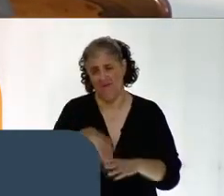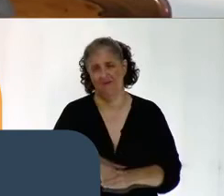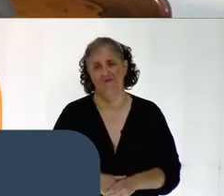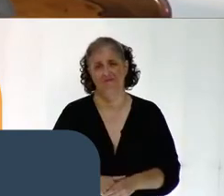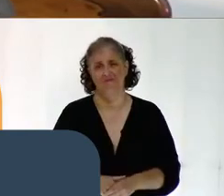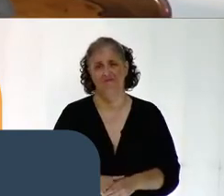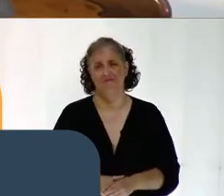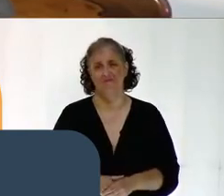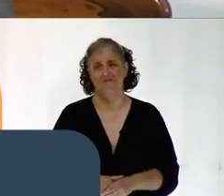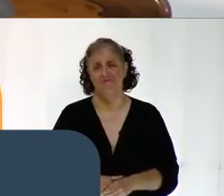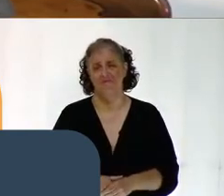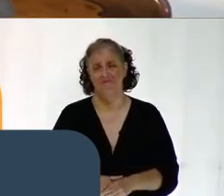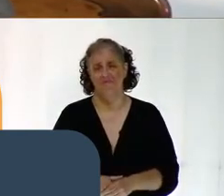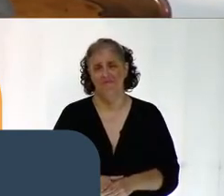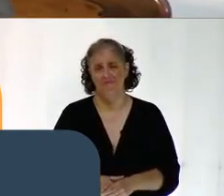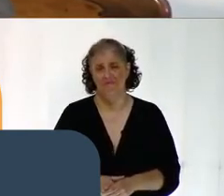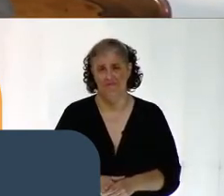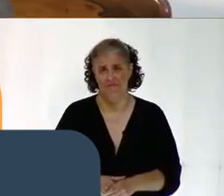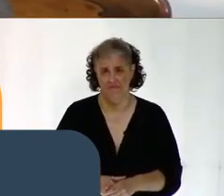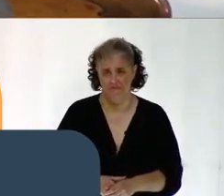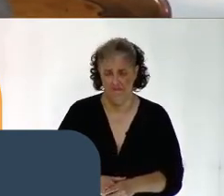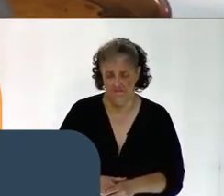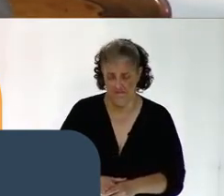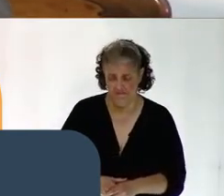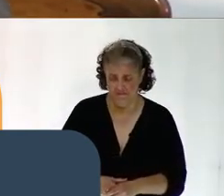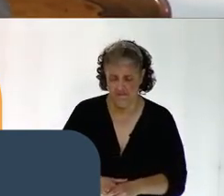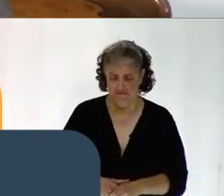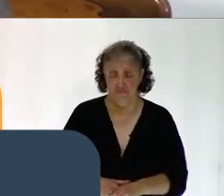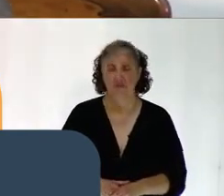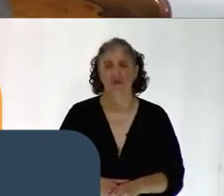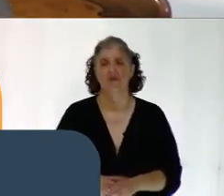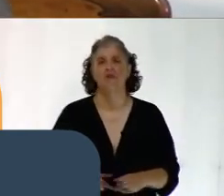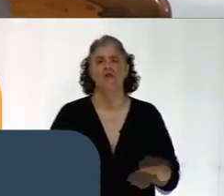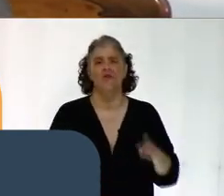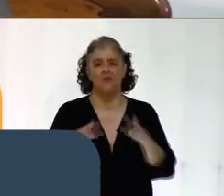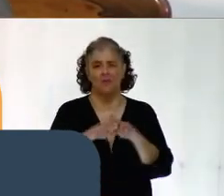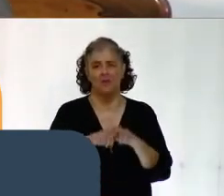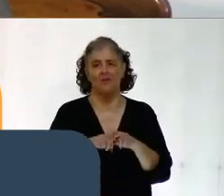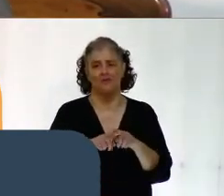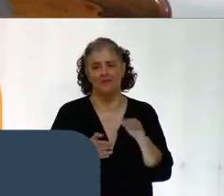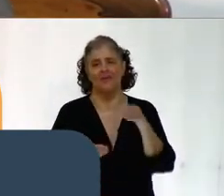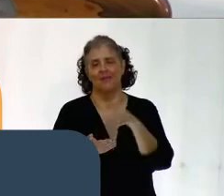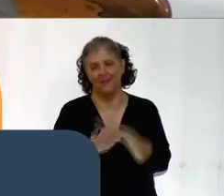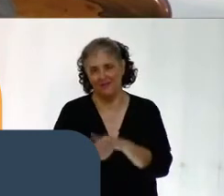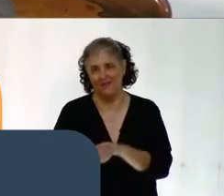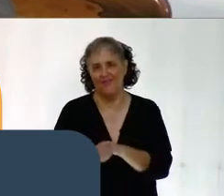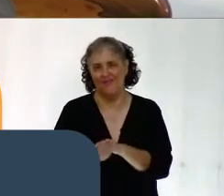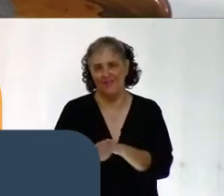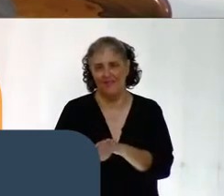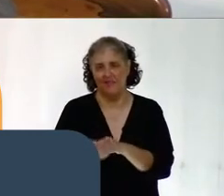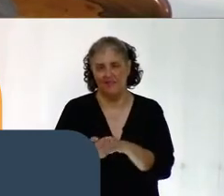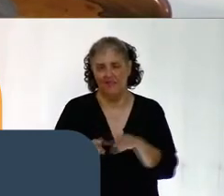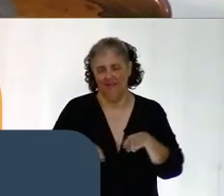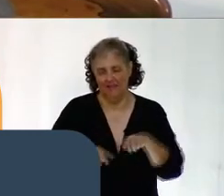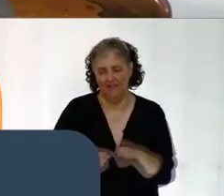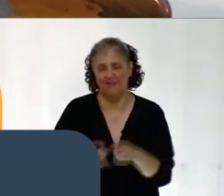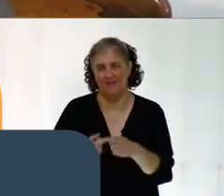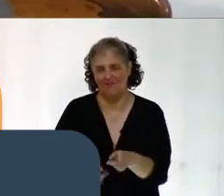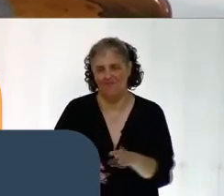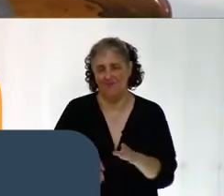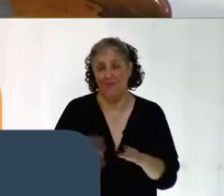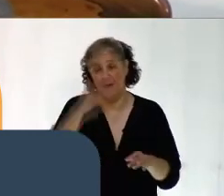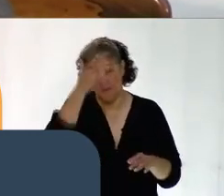o testemunho de deus foi por isso que ele passou pelas tentações para socorrer os que são